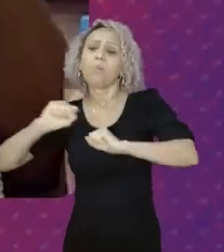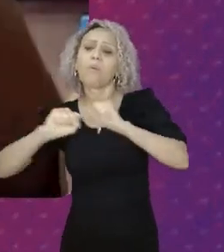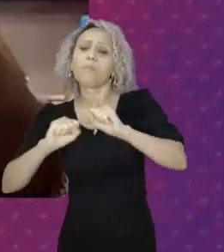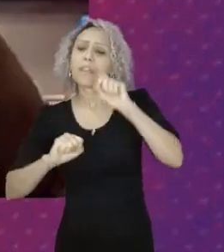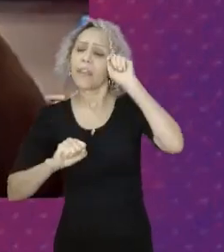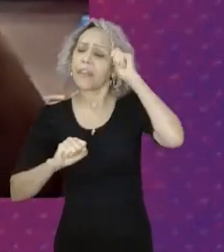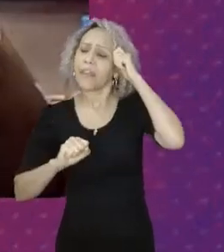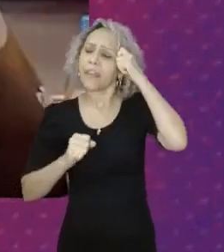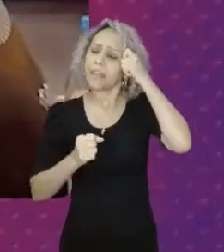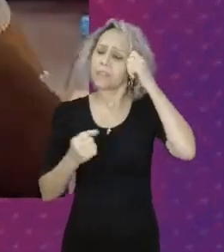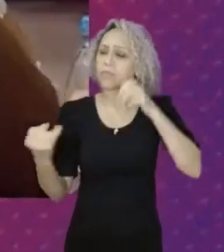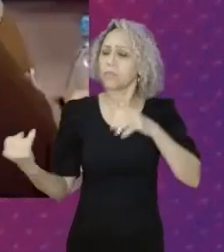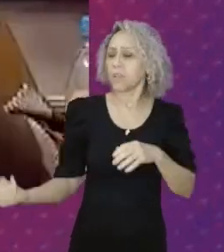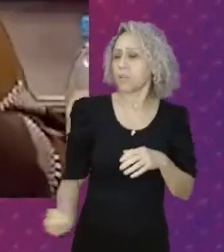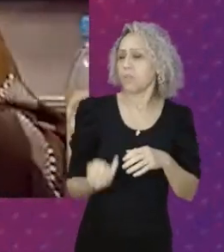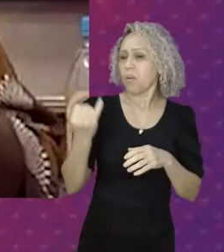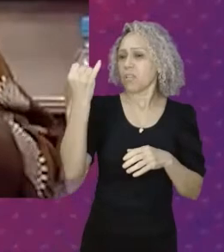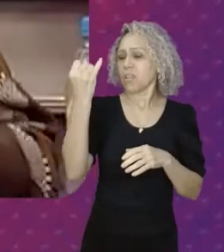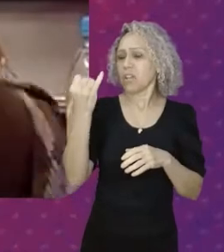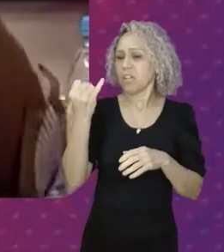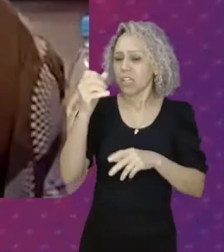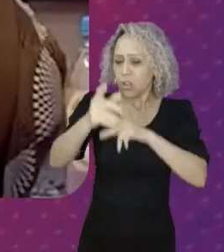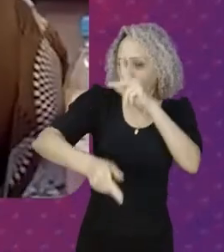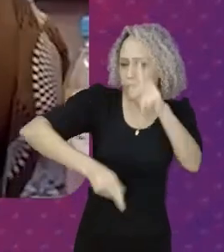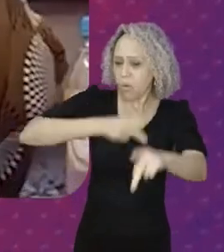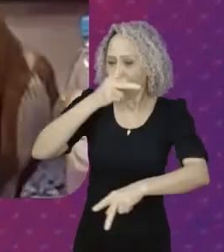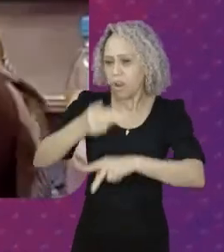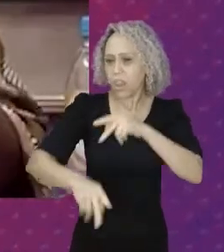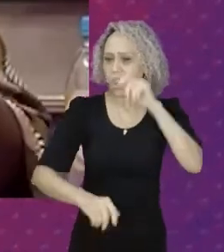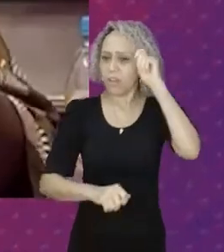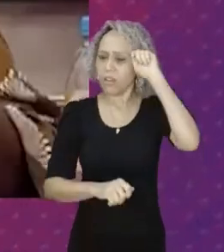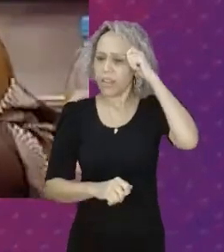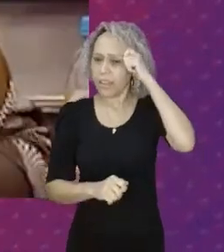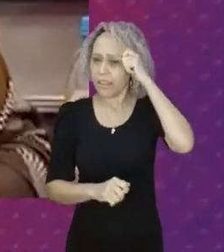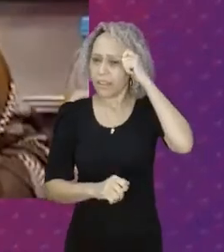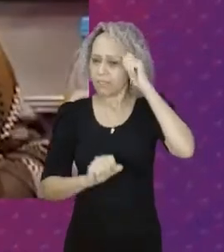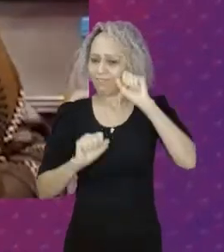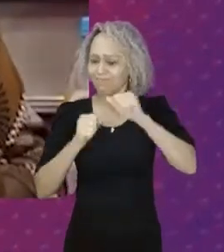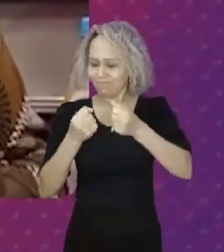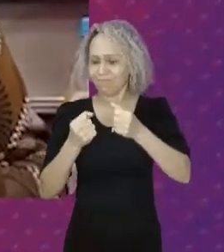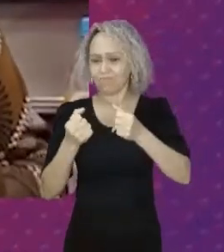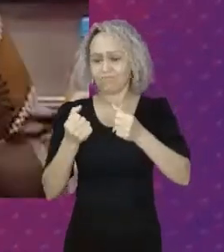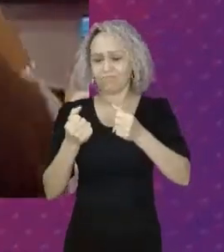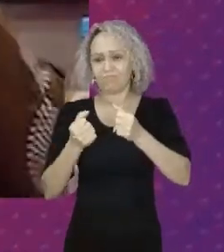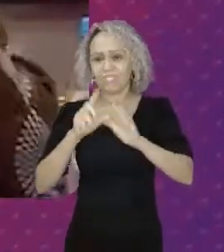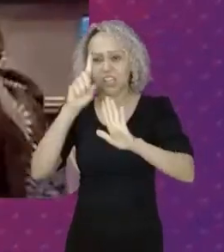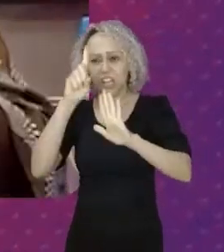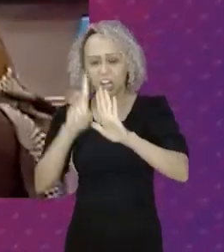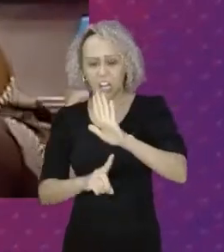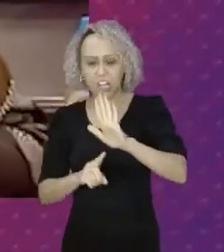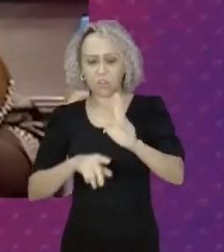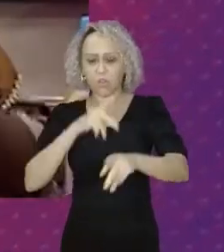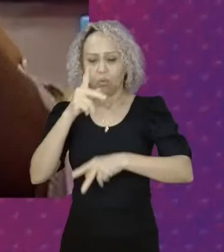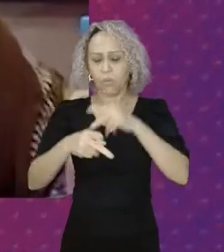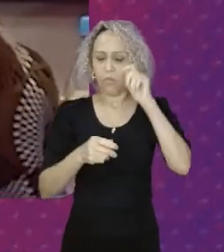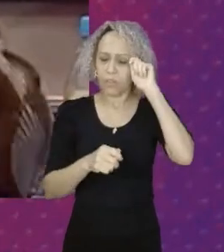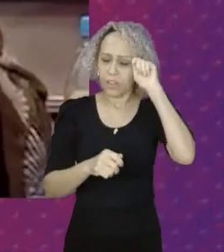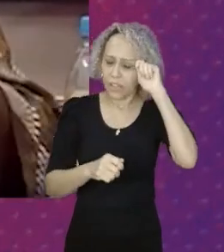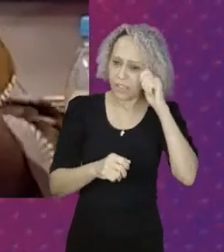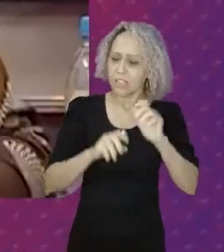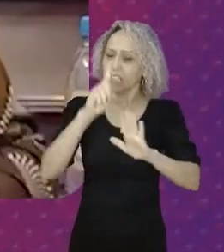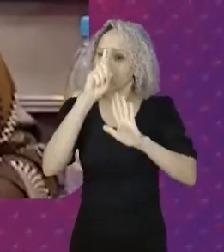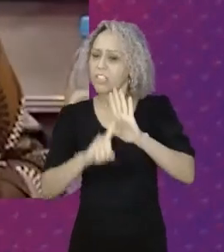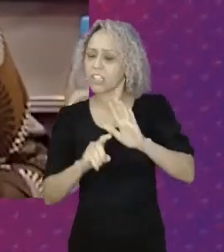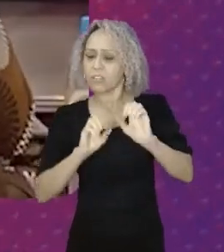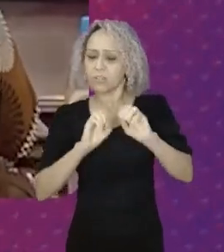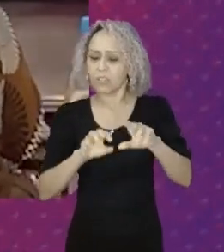a população negra na luta por direitos da população negra. Direito à educação, direito